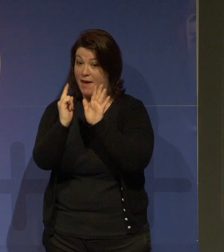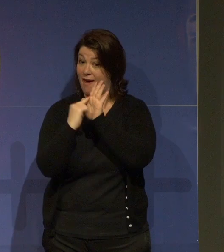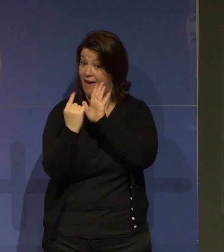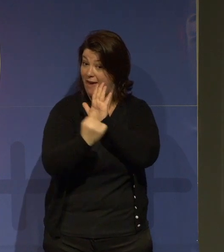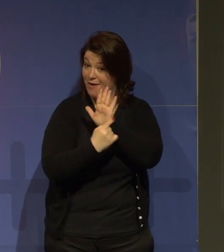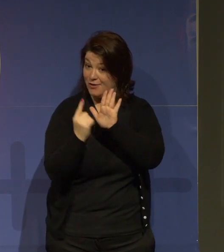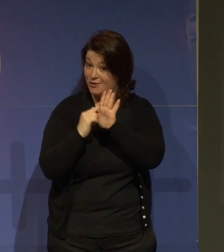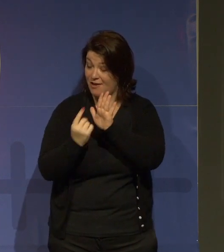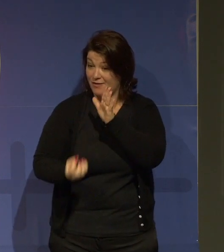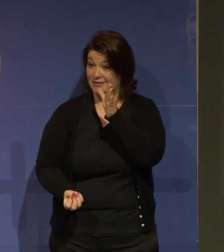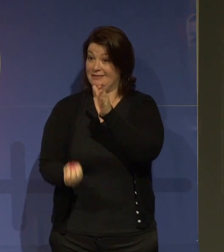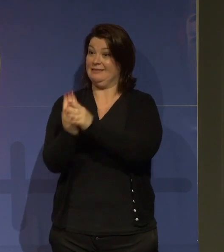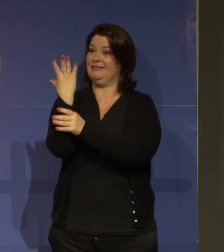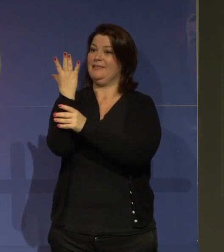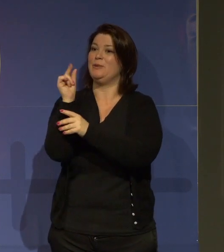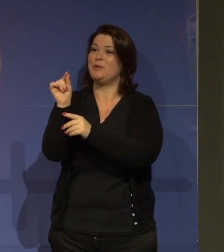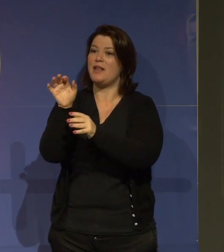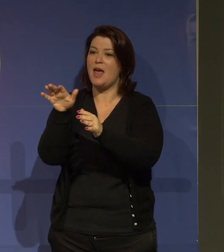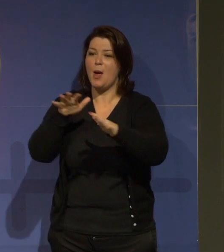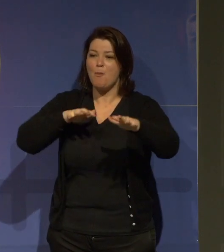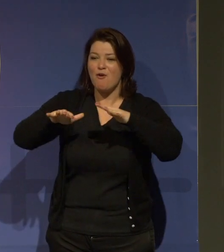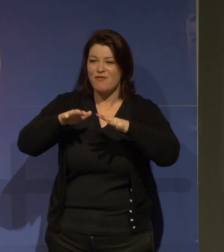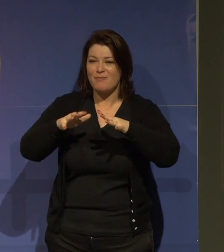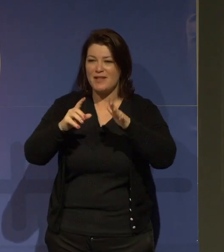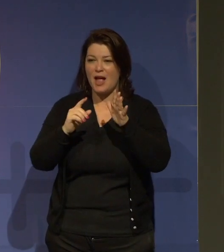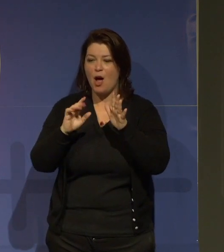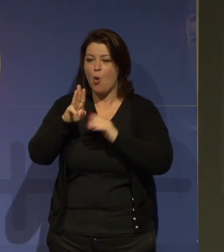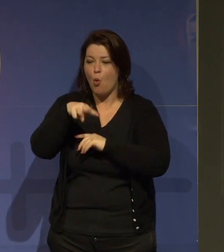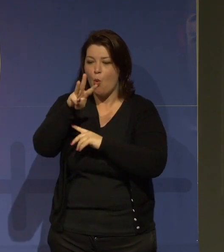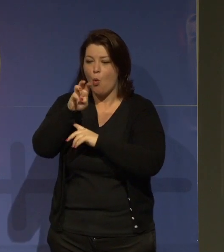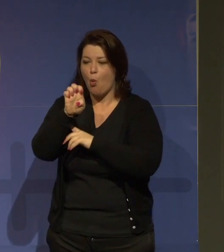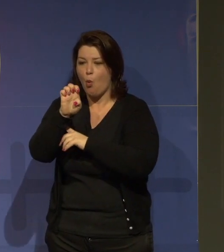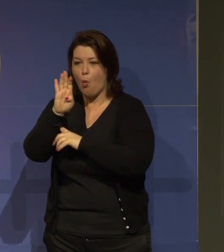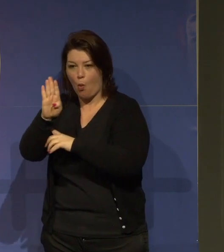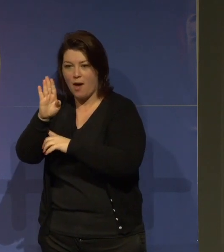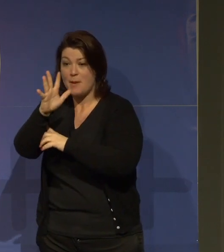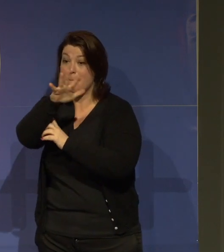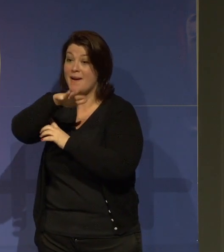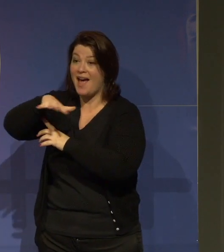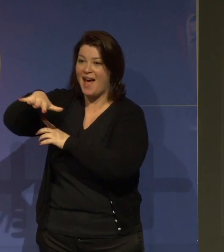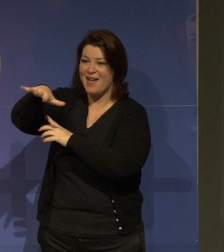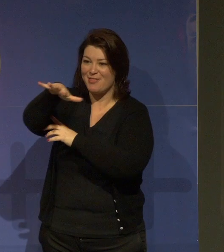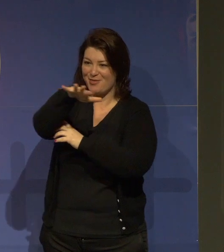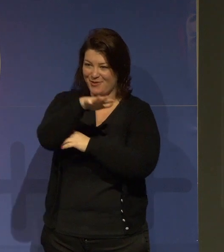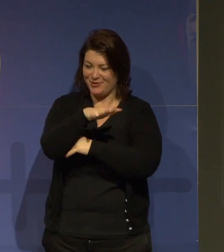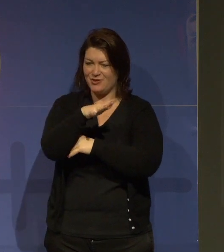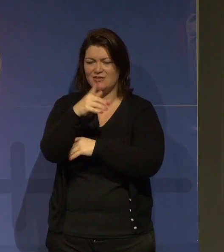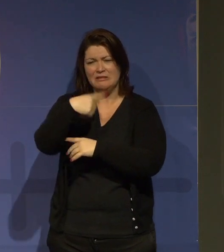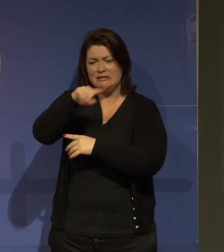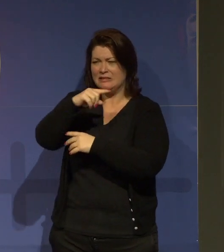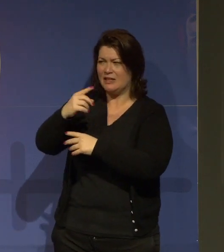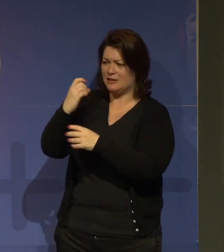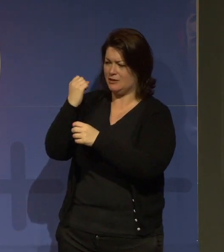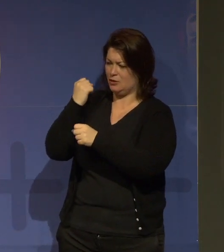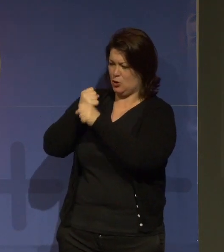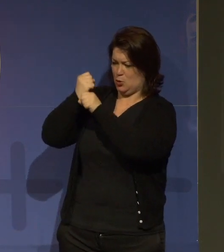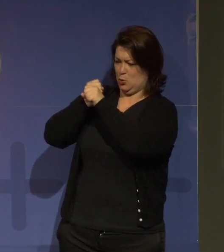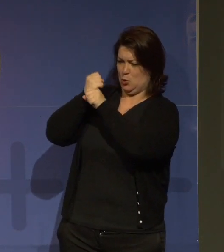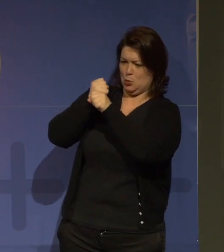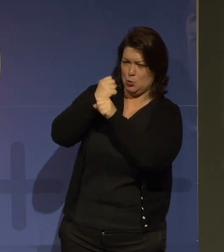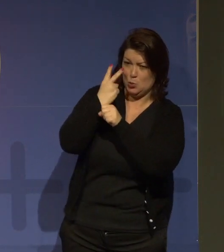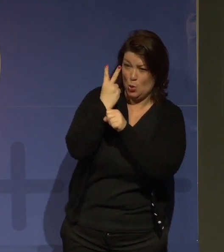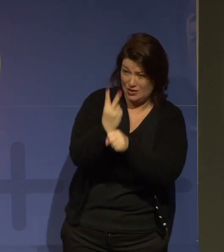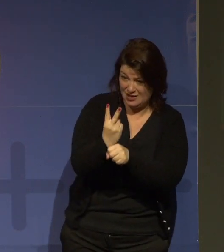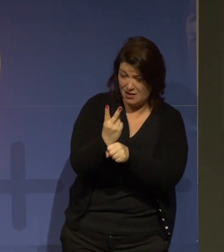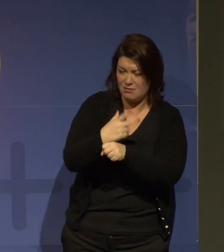com coração Web para Todos. Ele vai fazer 2 anos agora. E o que a gente percebeu nesses 2 anos é que